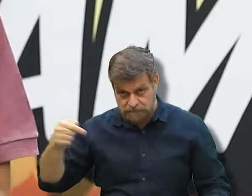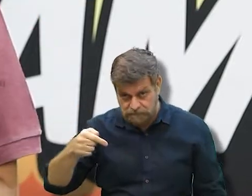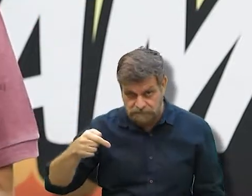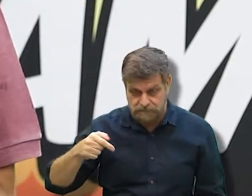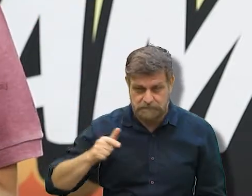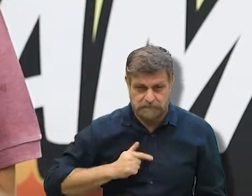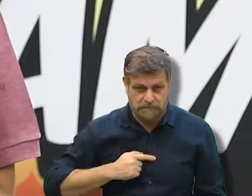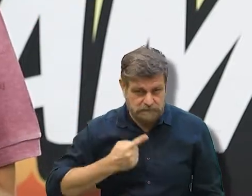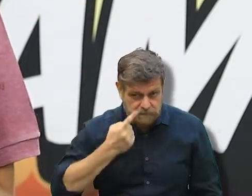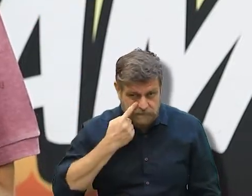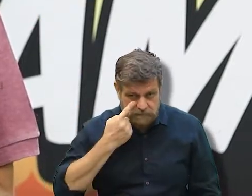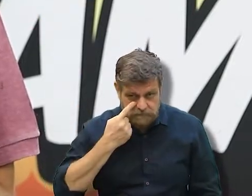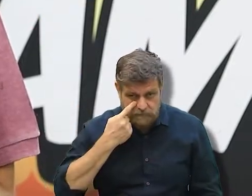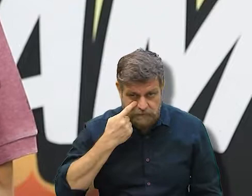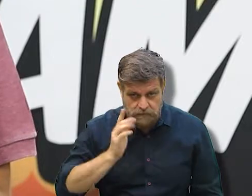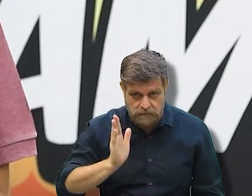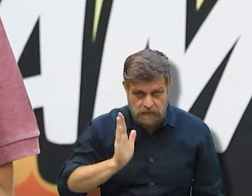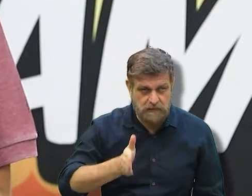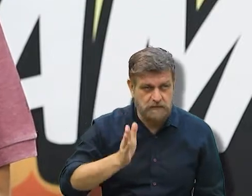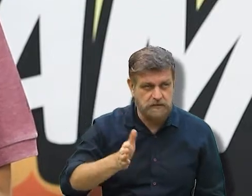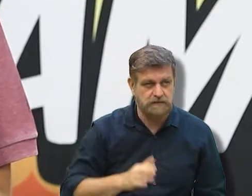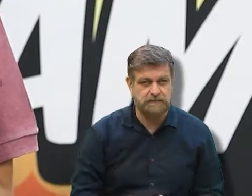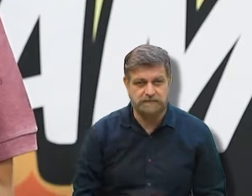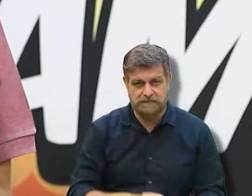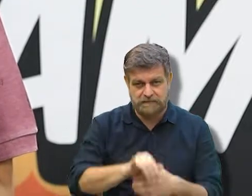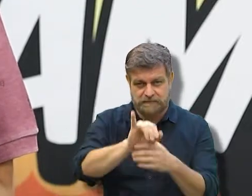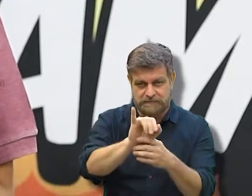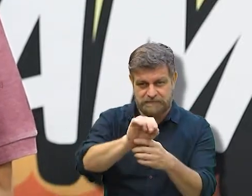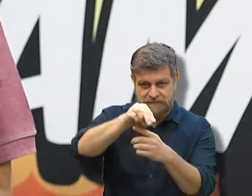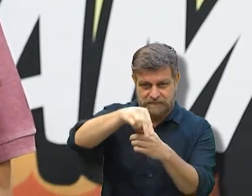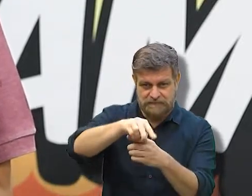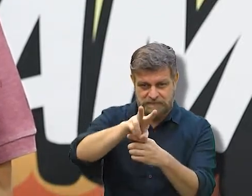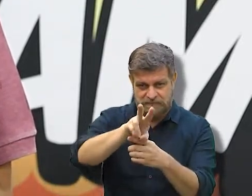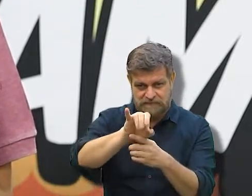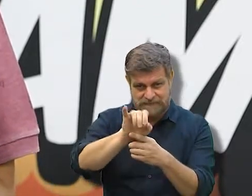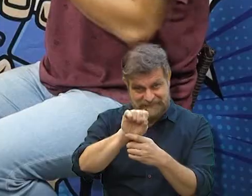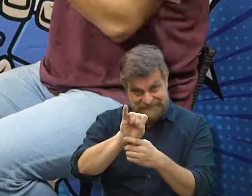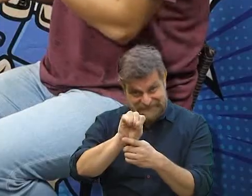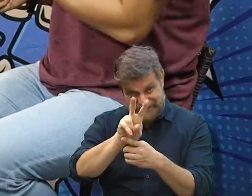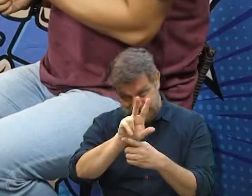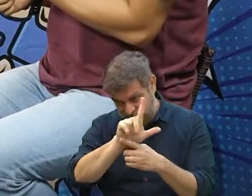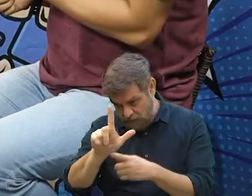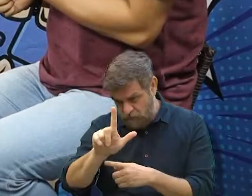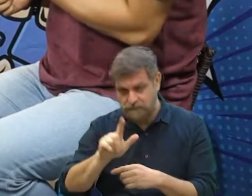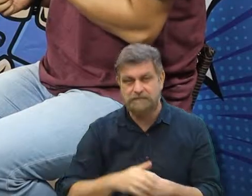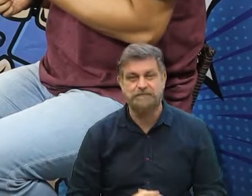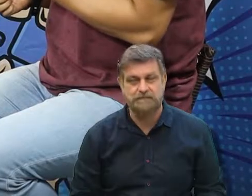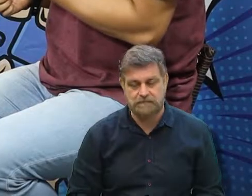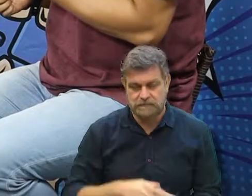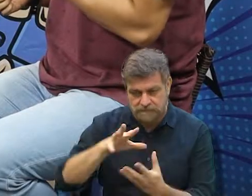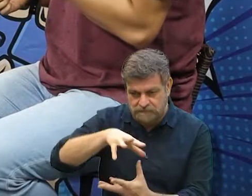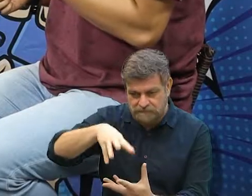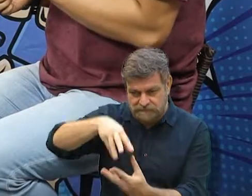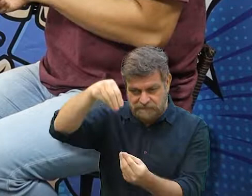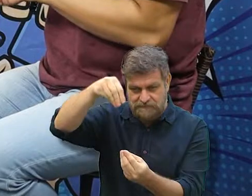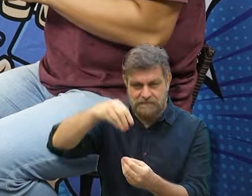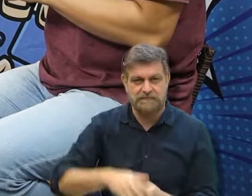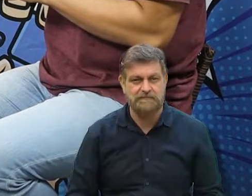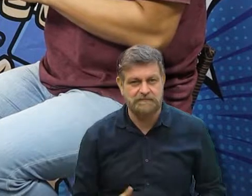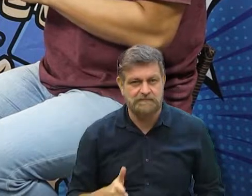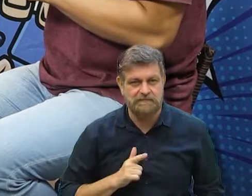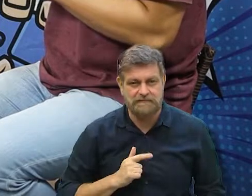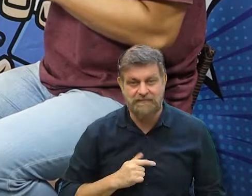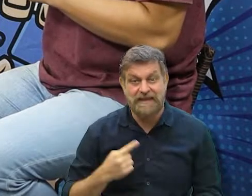Campinas, entra na playlist do Universo Épico que temos essa entrevista. E esse livro dela, Tatiana,